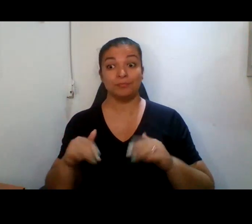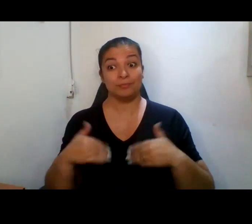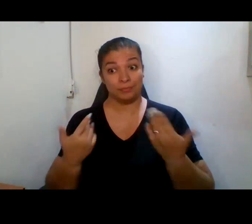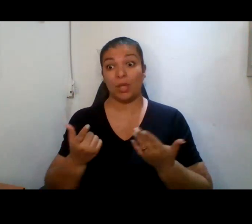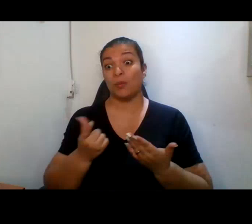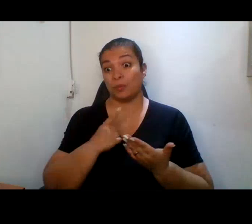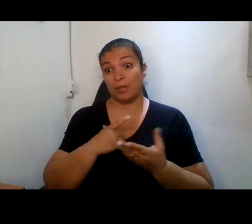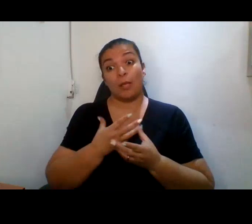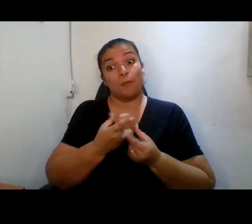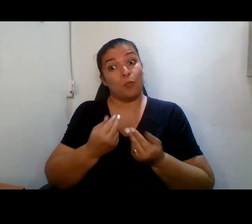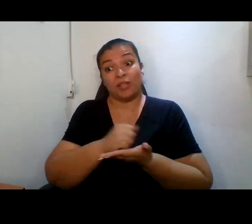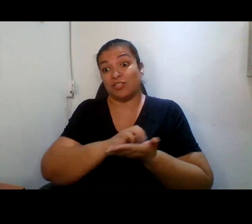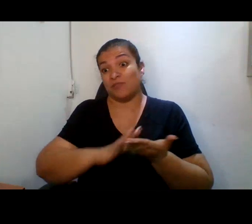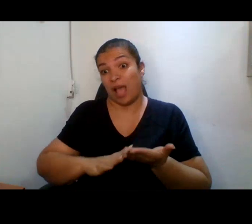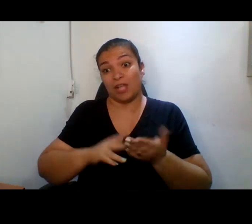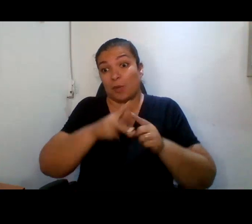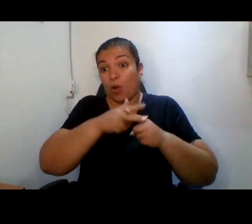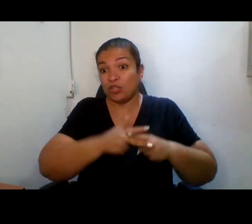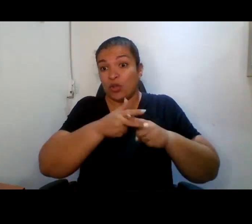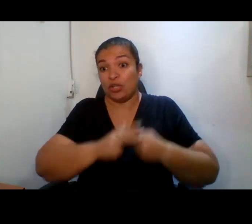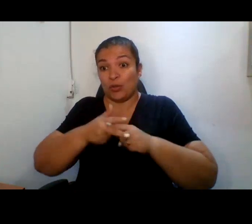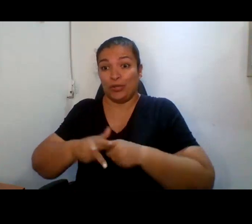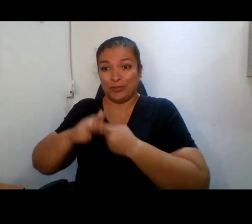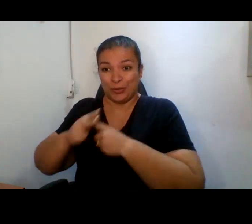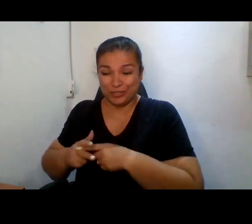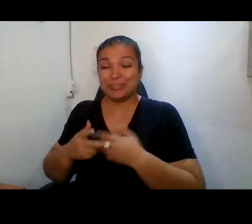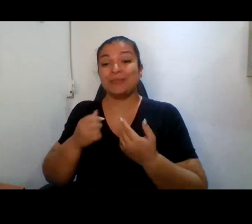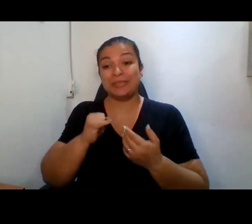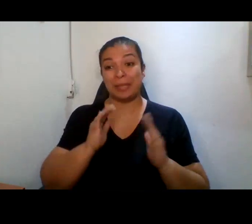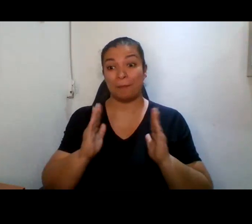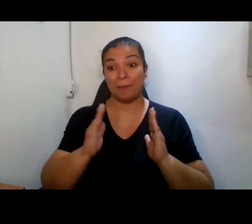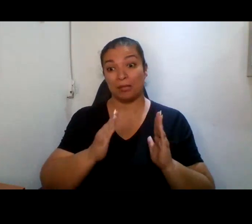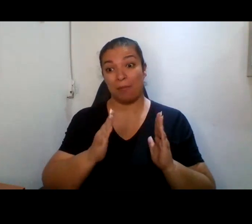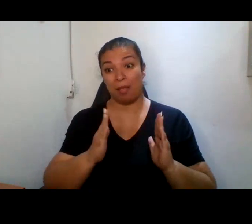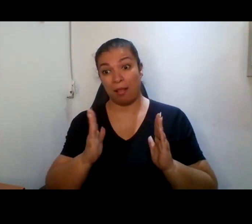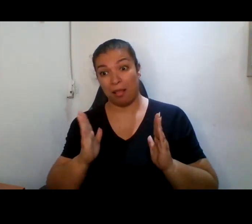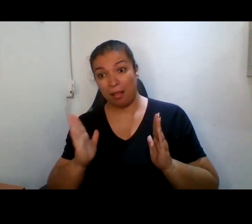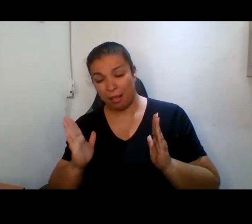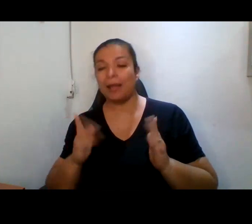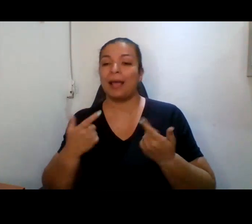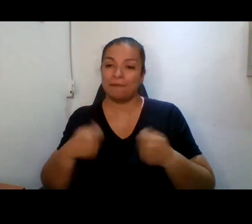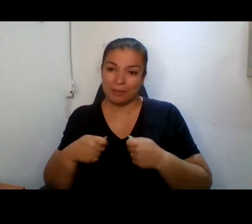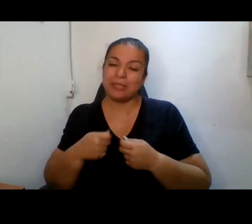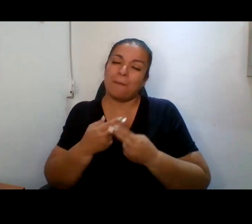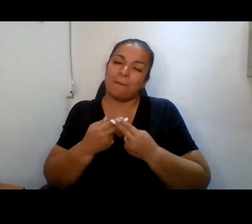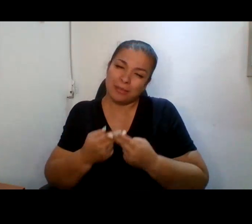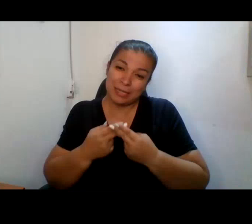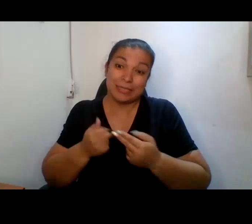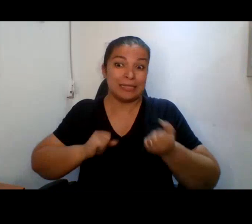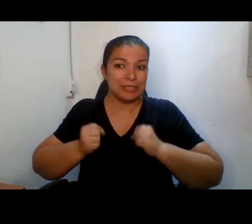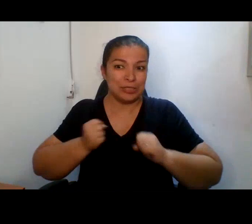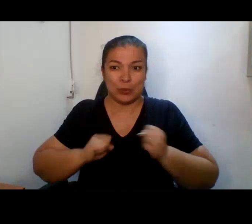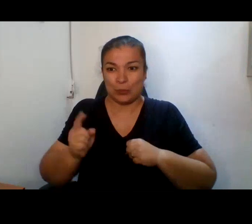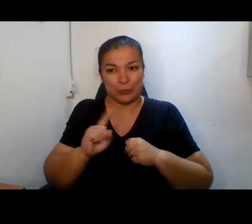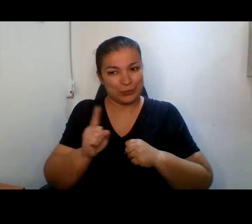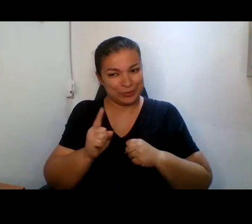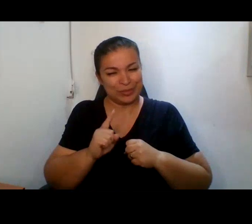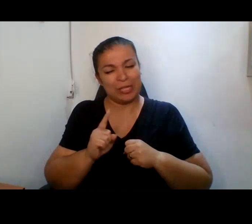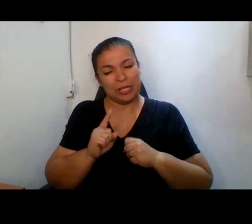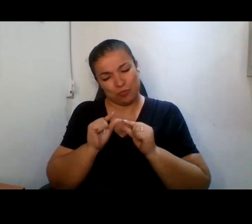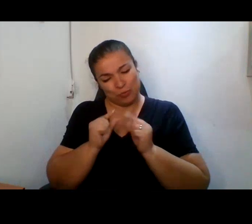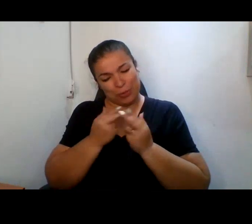ainda a ser corrigida, né? Então, se a gente for estender o prazo, então precisa de um pouquinho de paciência, não fica ansioso, tá? Mas